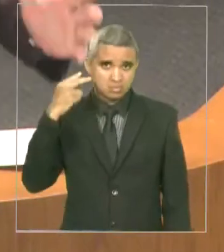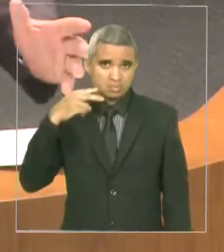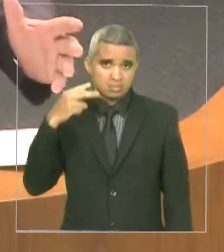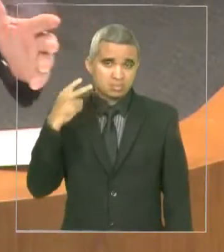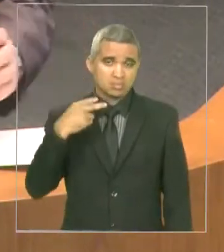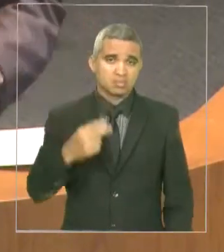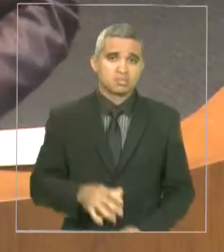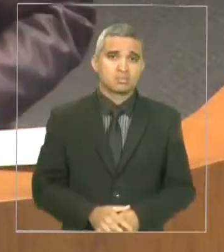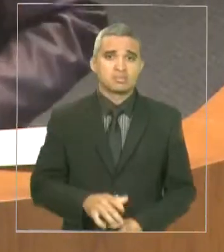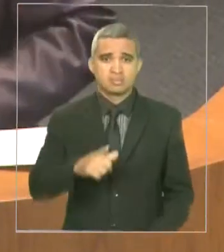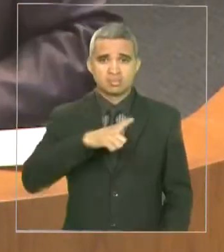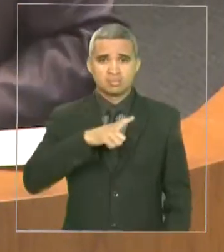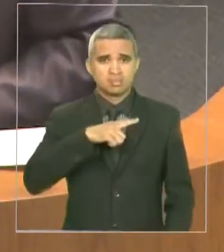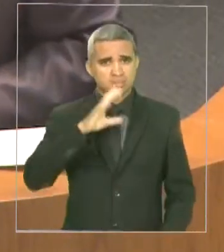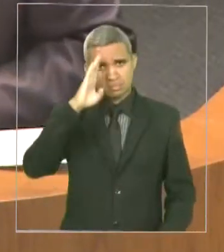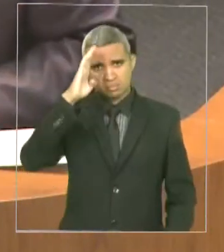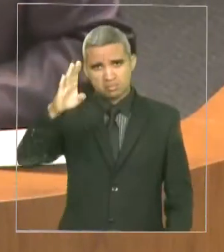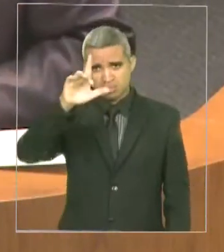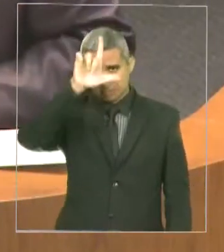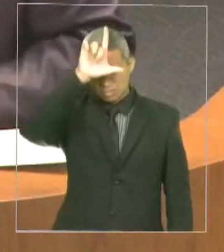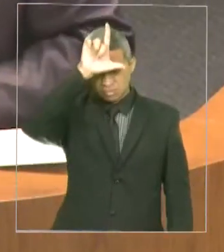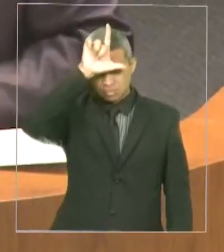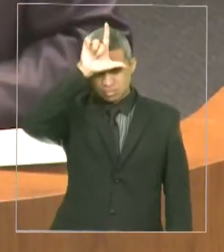sobretudo como líder de governo,